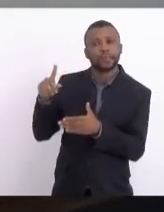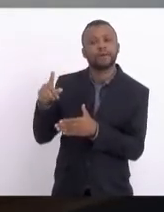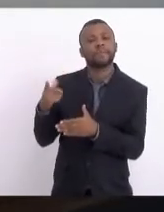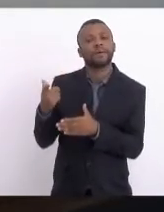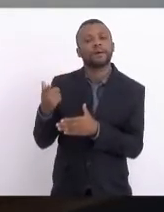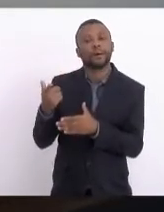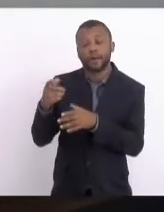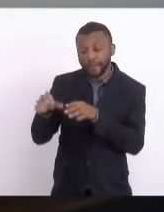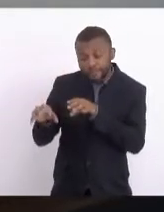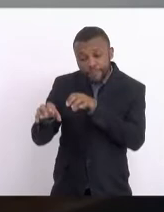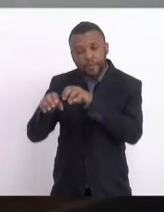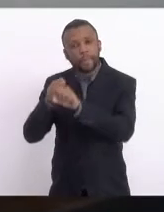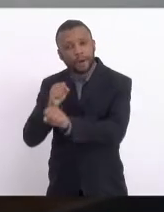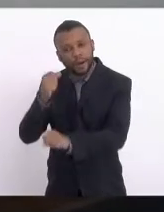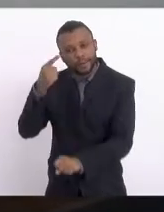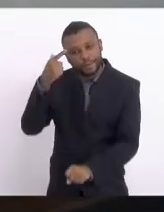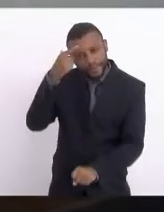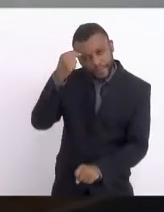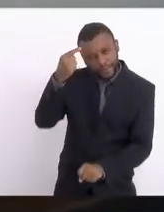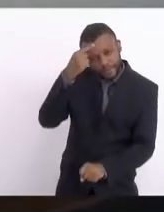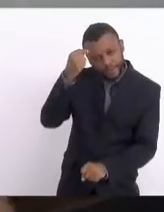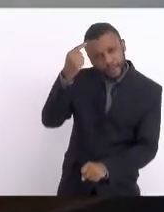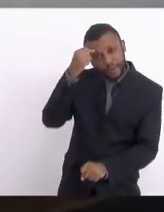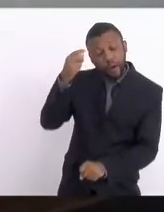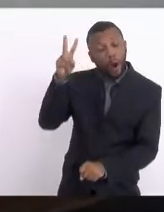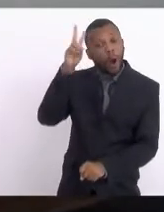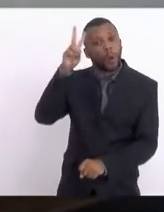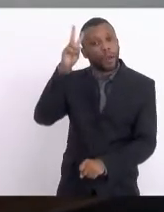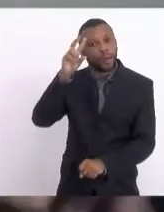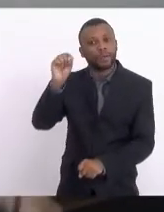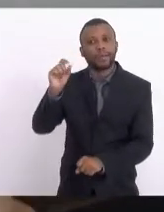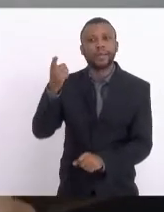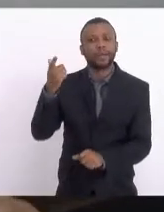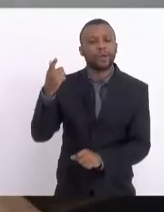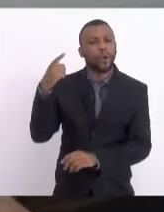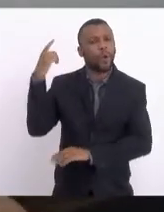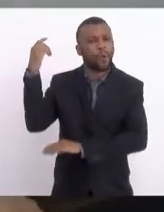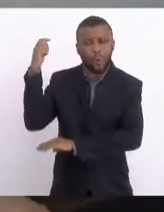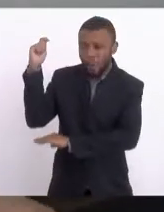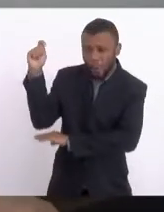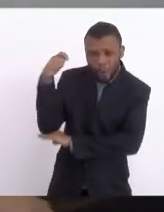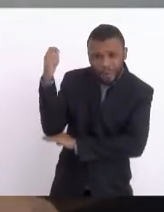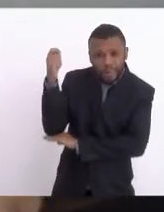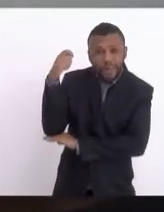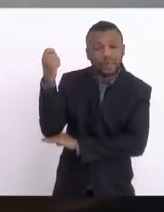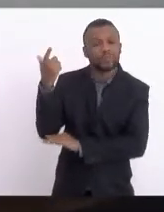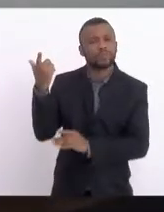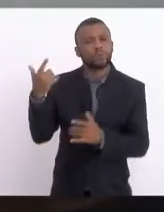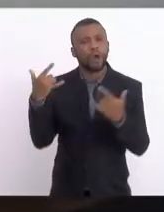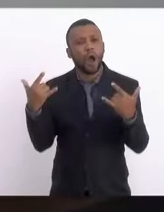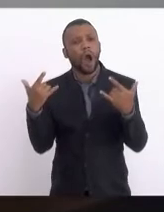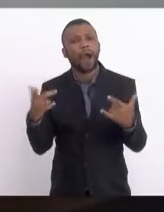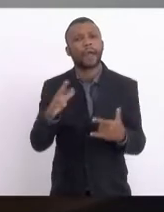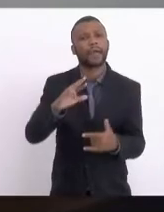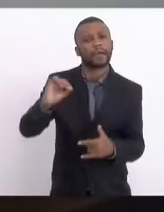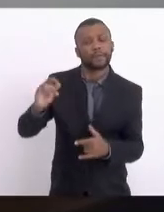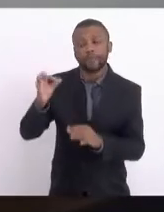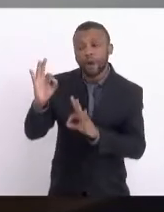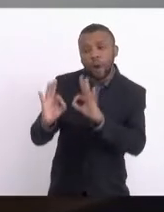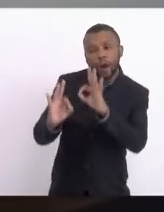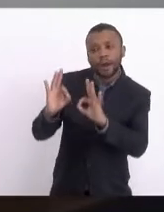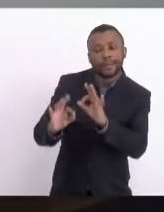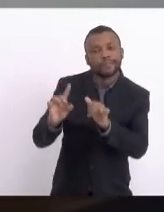fechando a graduação, me lembro quando o Rock in Rio foi organizado naquele ano pela primeira vez,